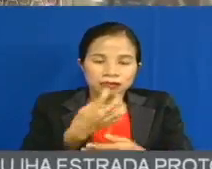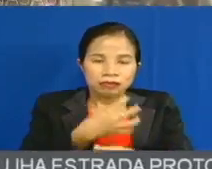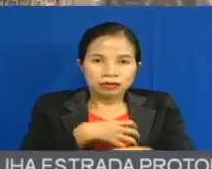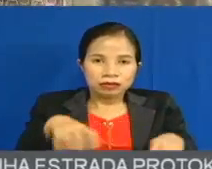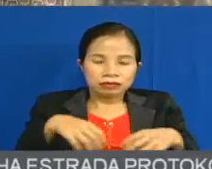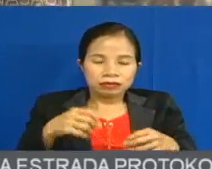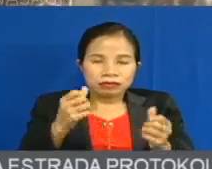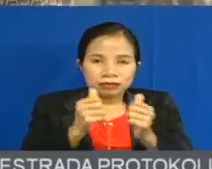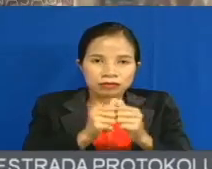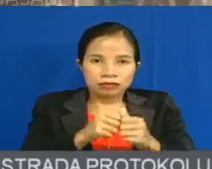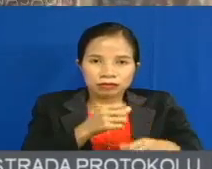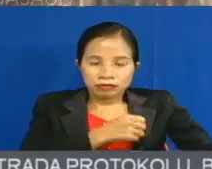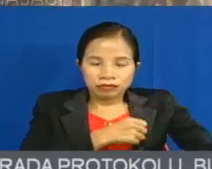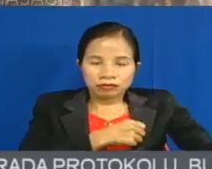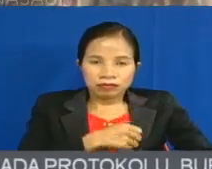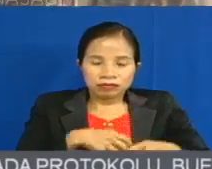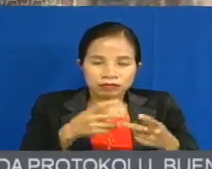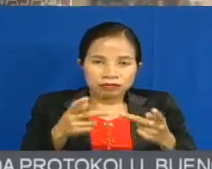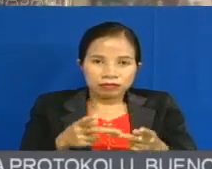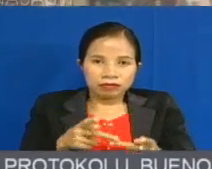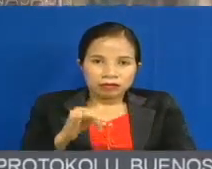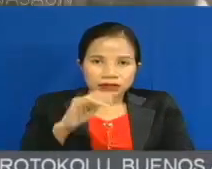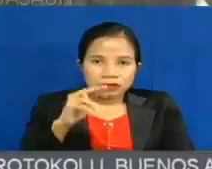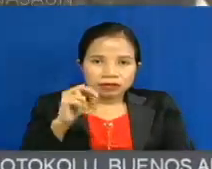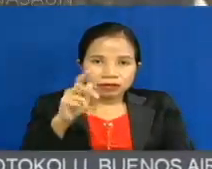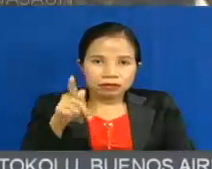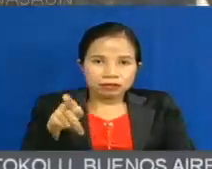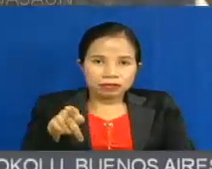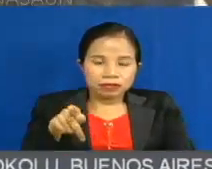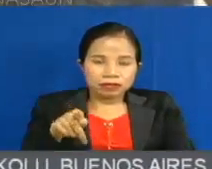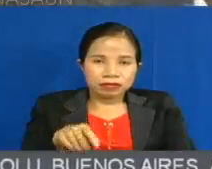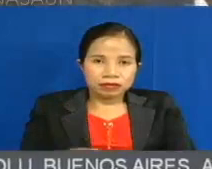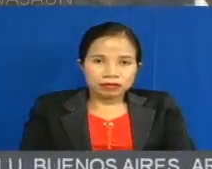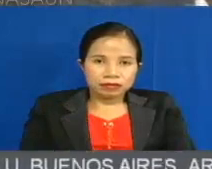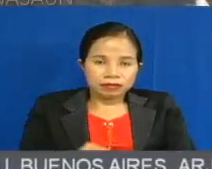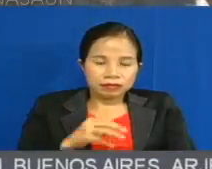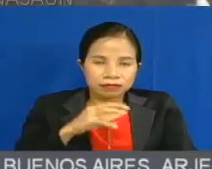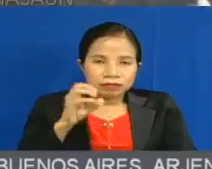unidade Falintil, unidade centro instrução Presidente Nicola Lobato Betinaru,